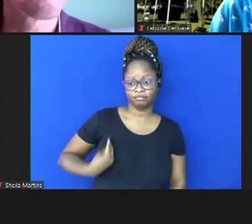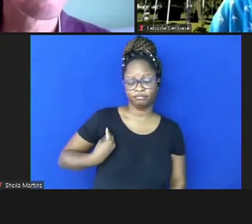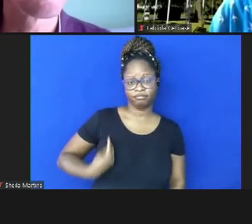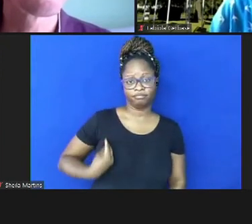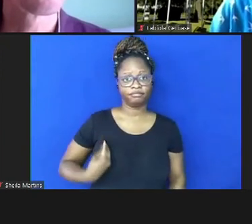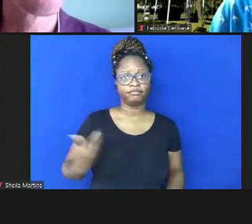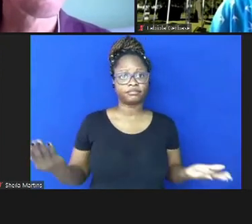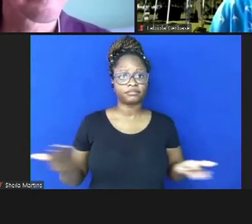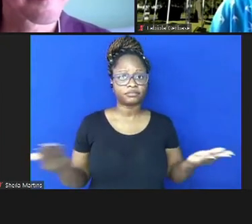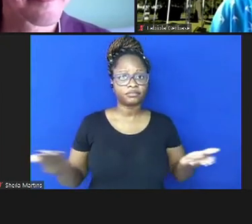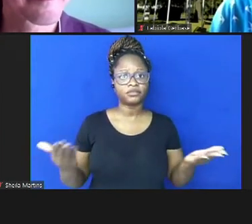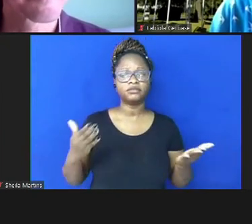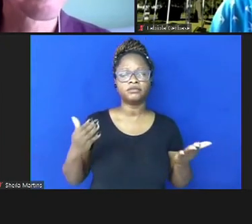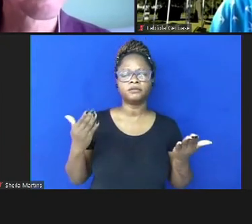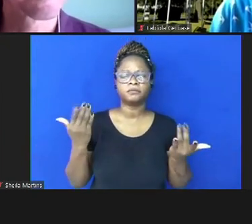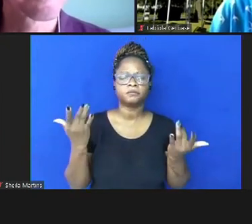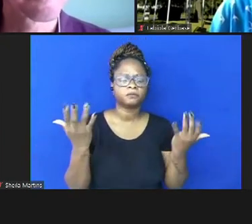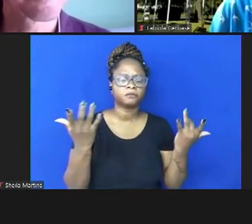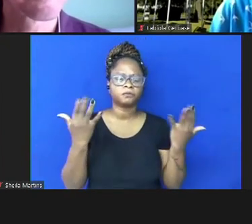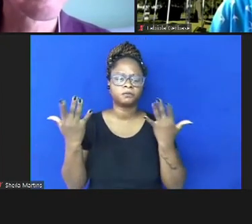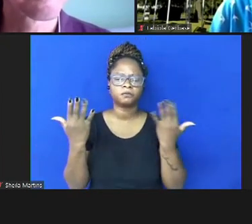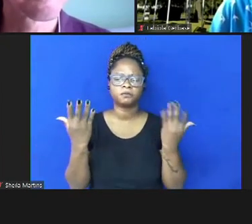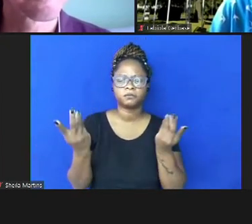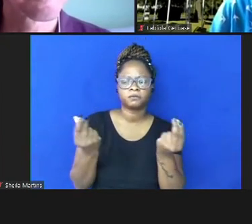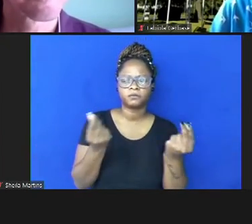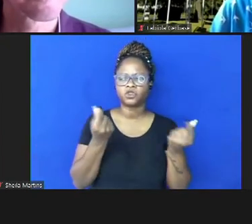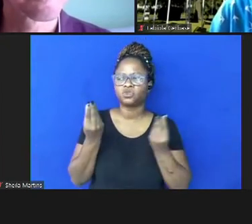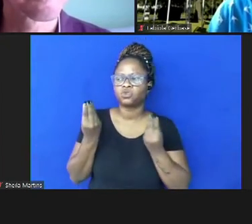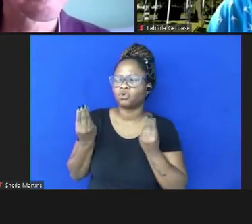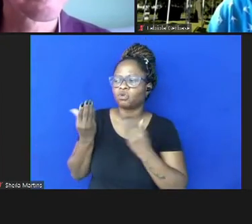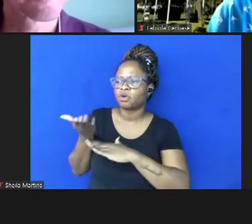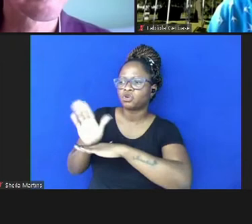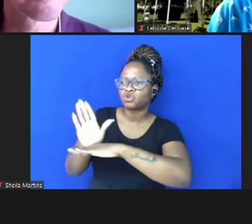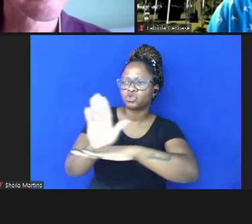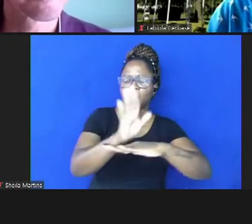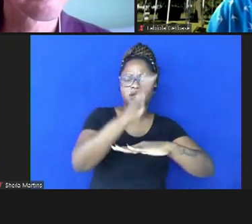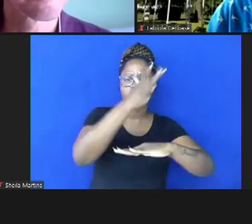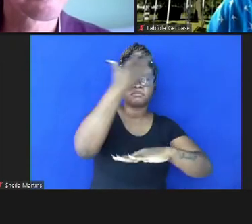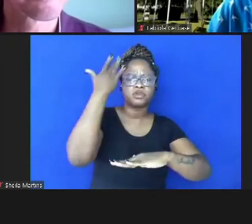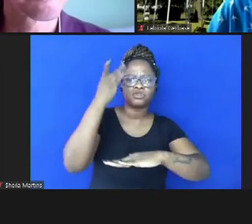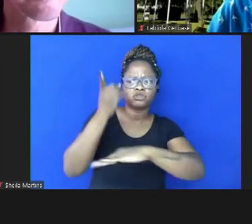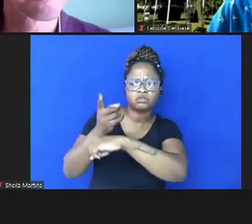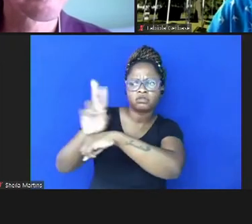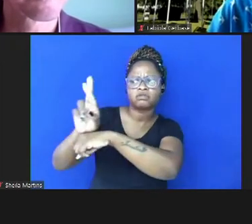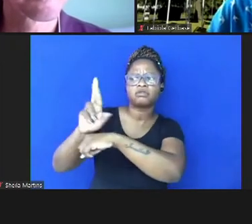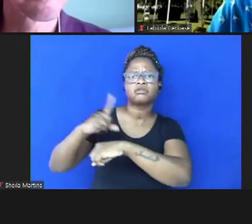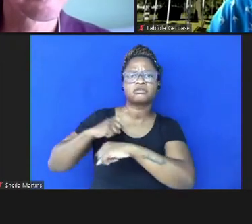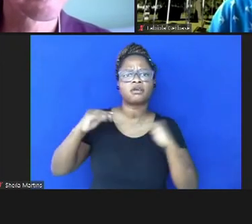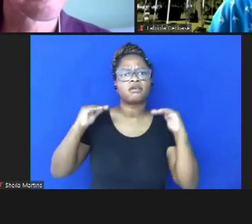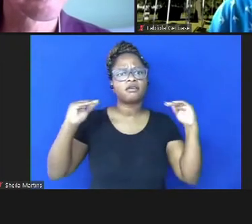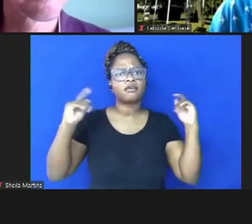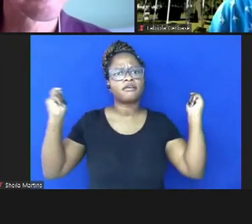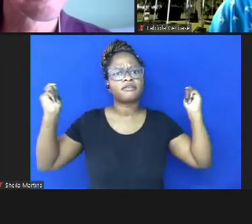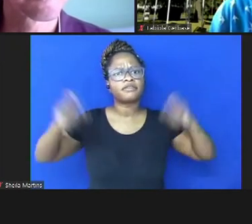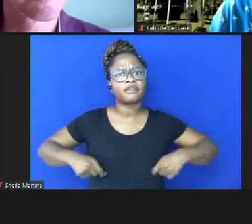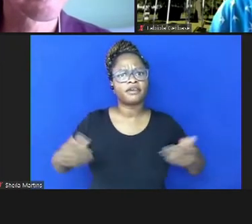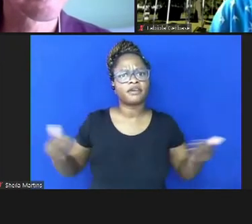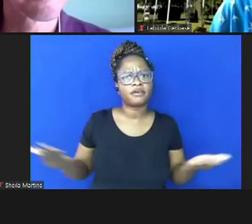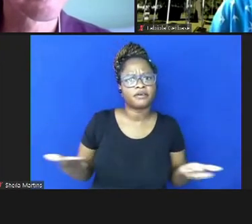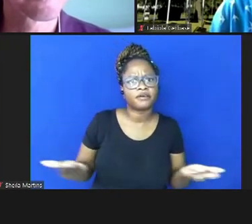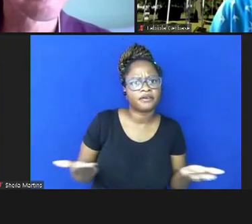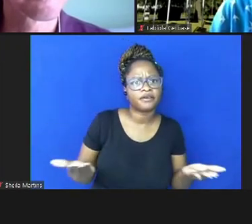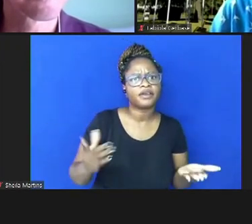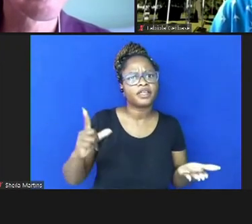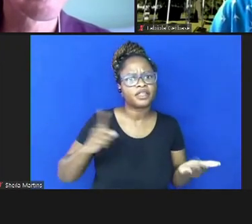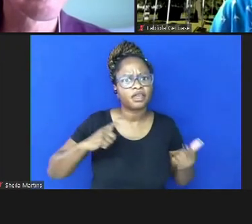de questionamento, como ajudar pessoas altamente qualificadas que deram algum tipo de interrupção